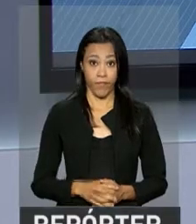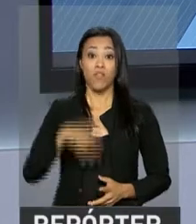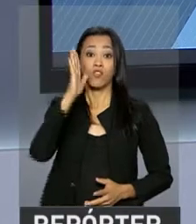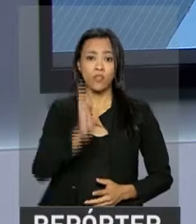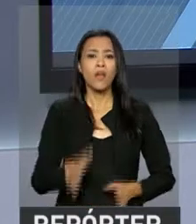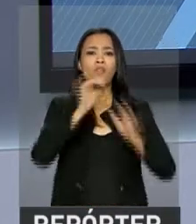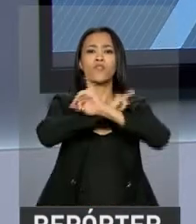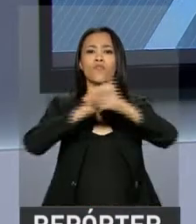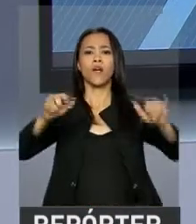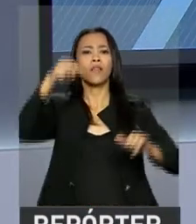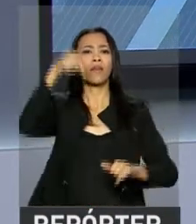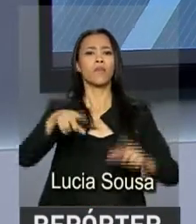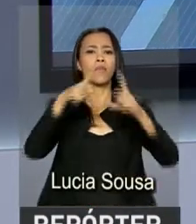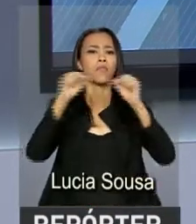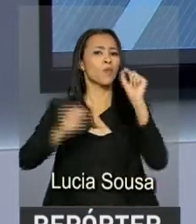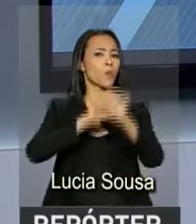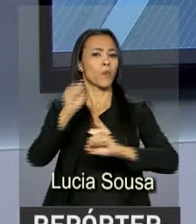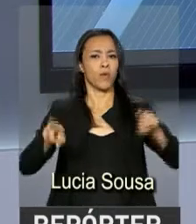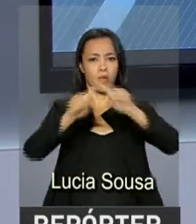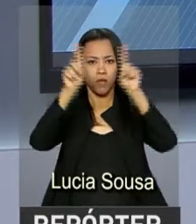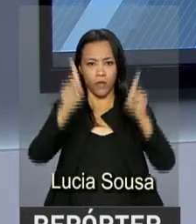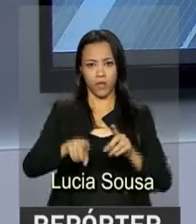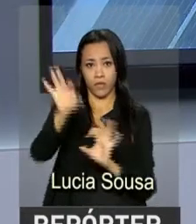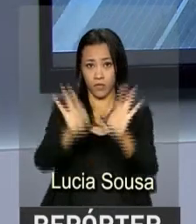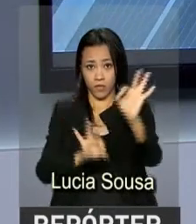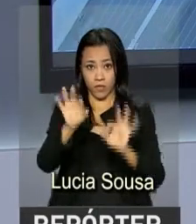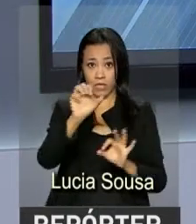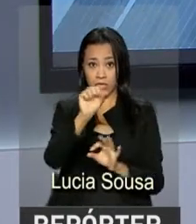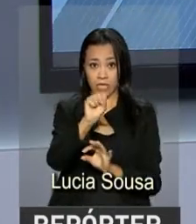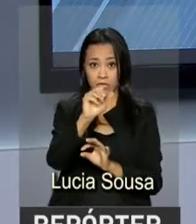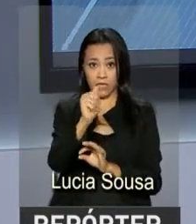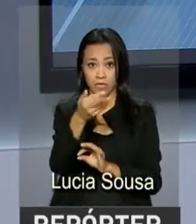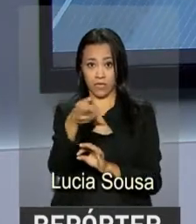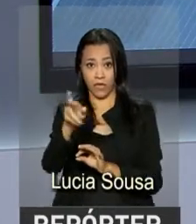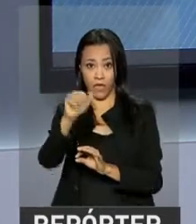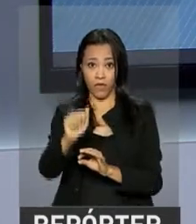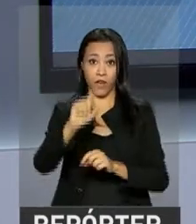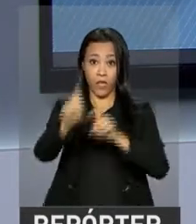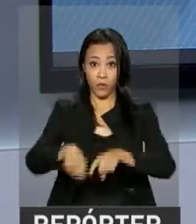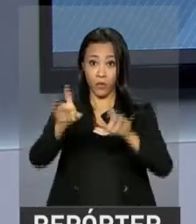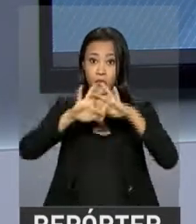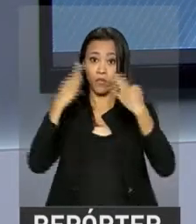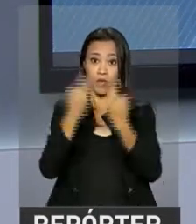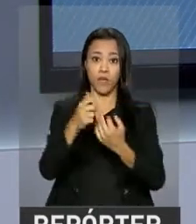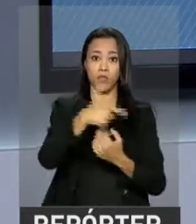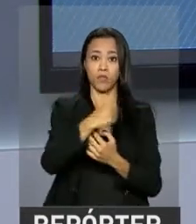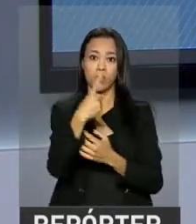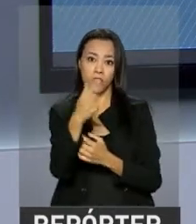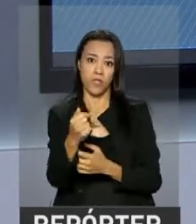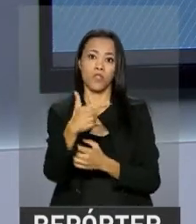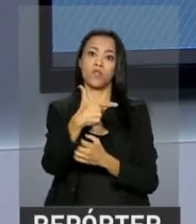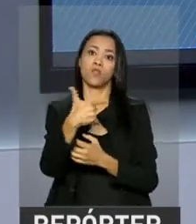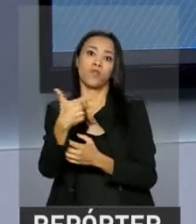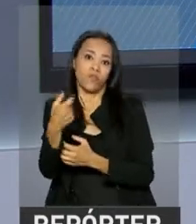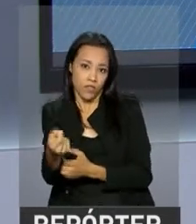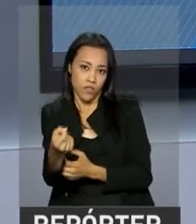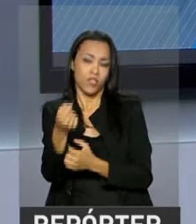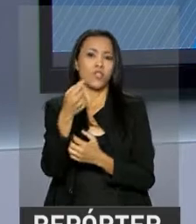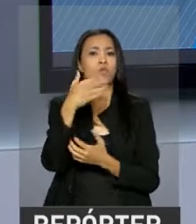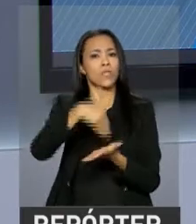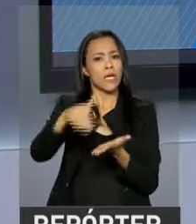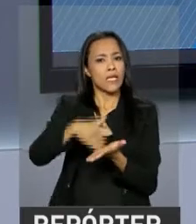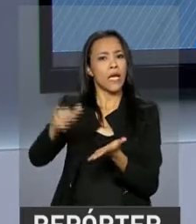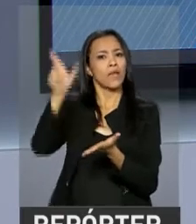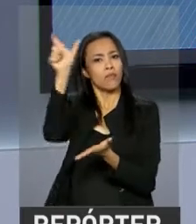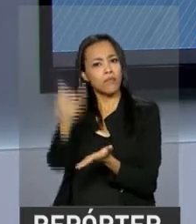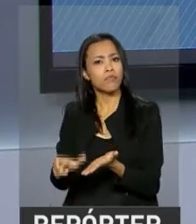Foi lançado em Brasília o Plano Safra da Agricultura Familiar 2017-2020. Após o lançamento, o secretário especial